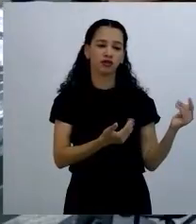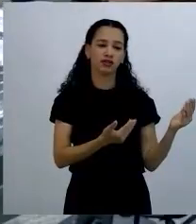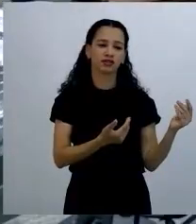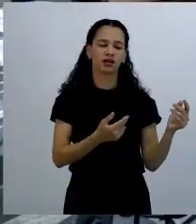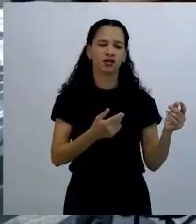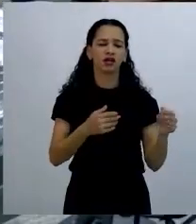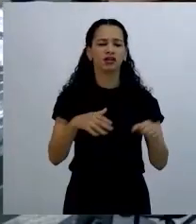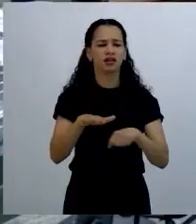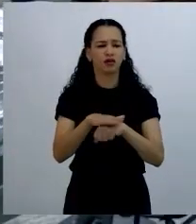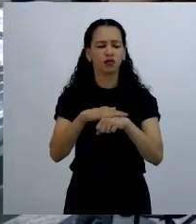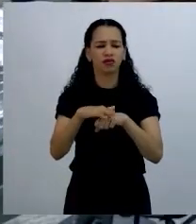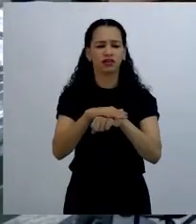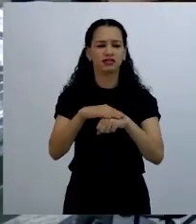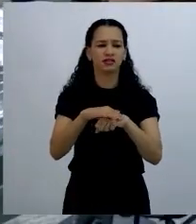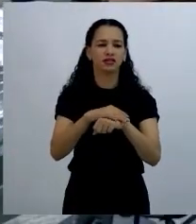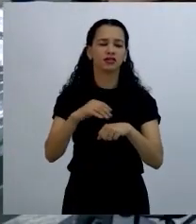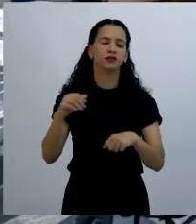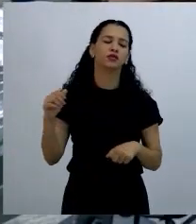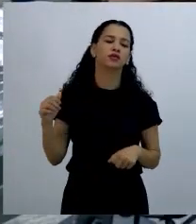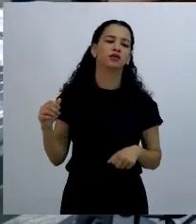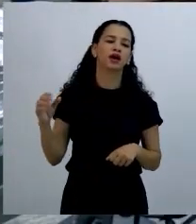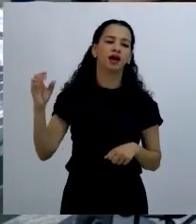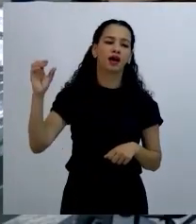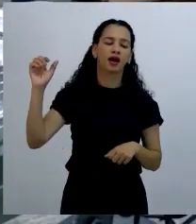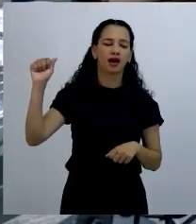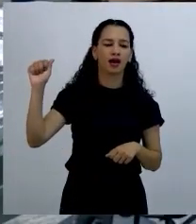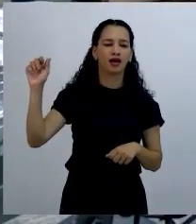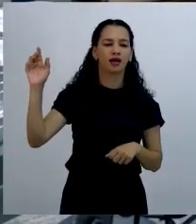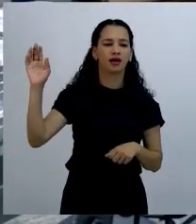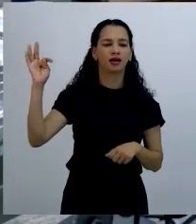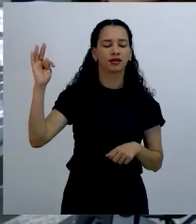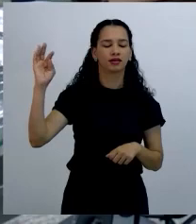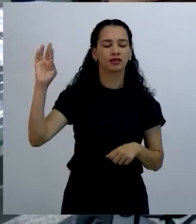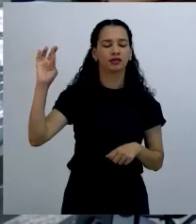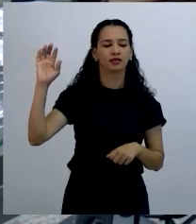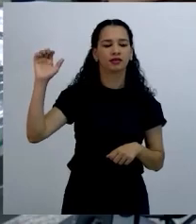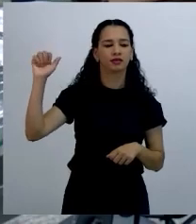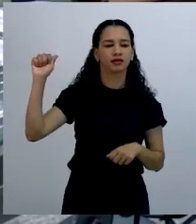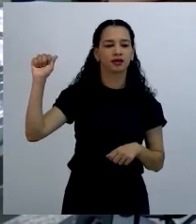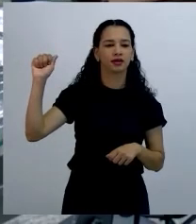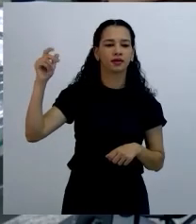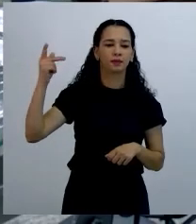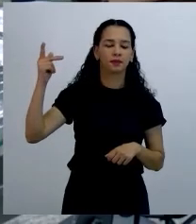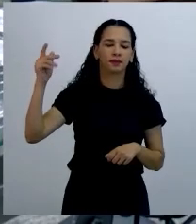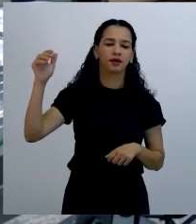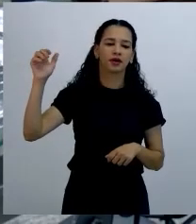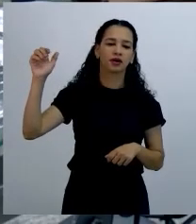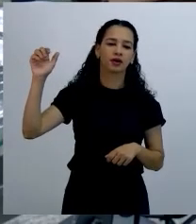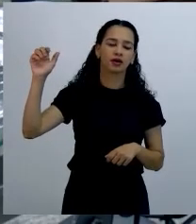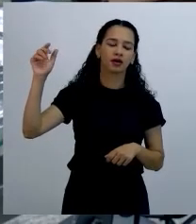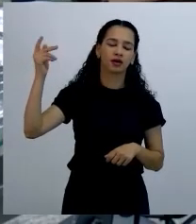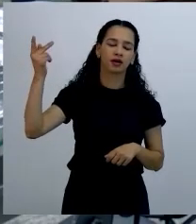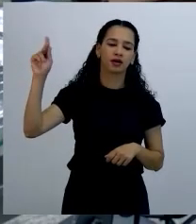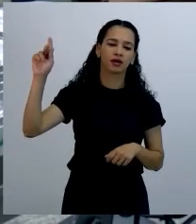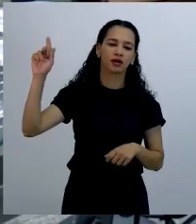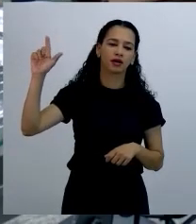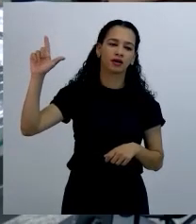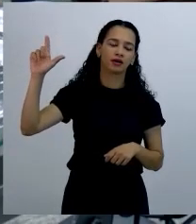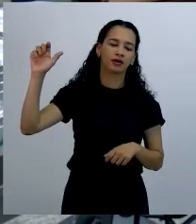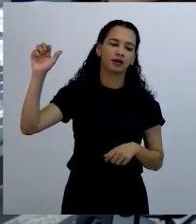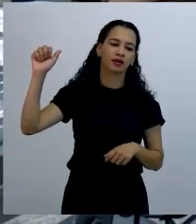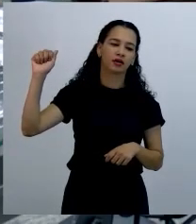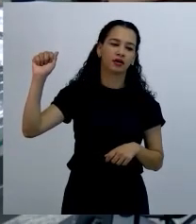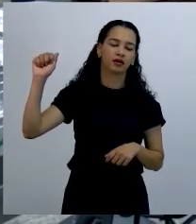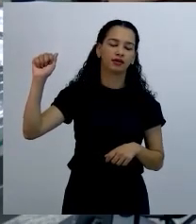e Paulo escreve e dá o nome dizendo assim o que o rogo a evodia e também a cintique